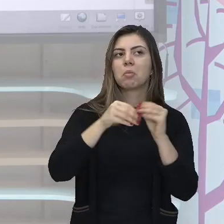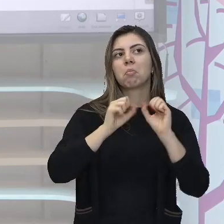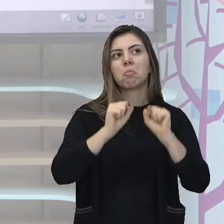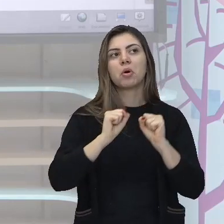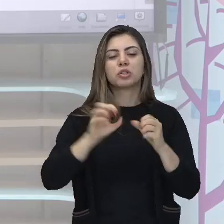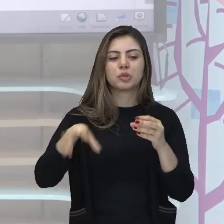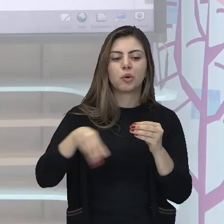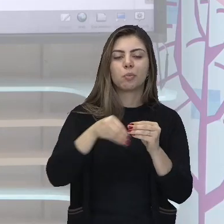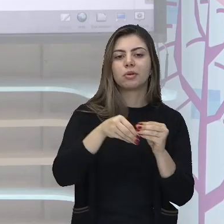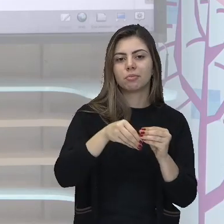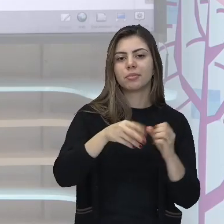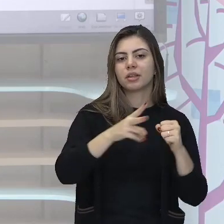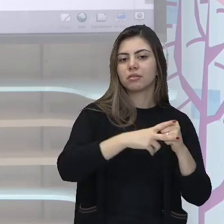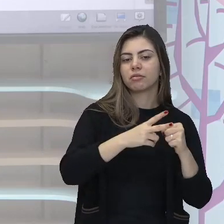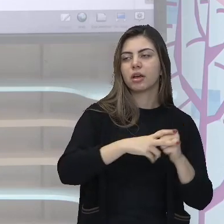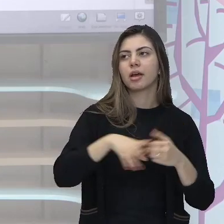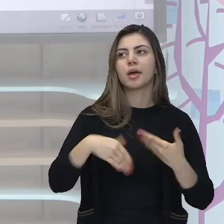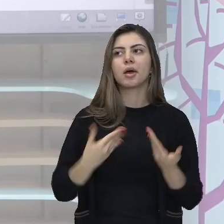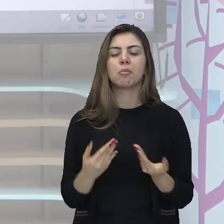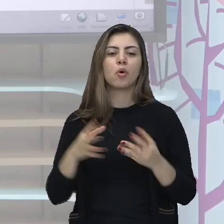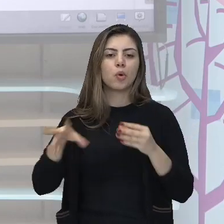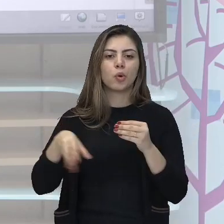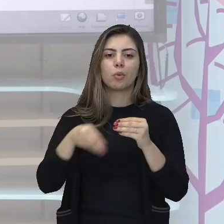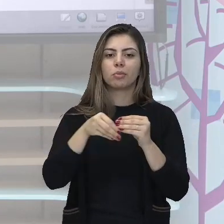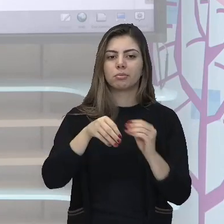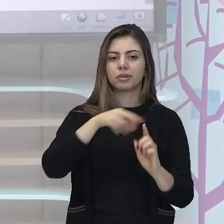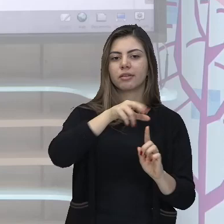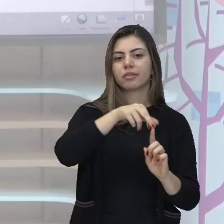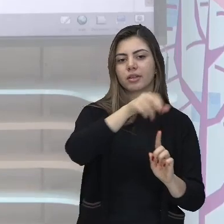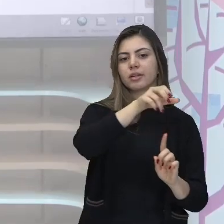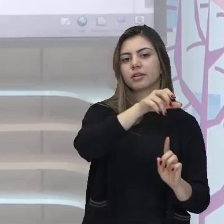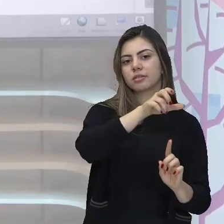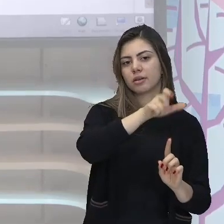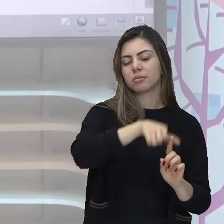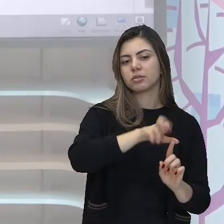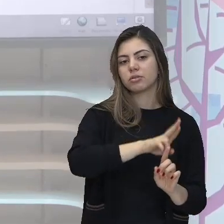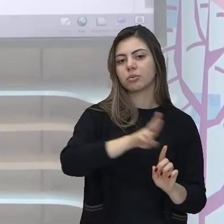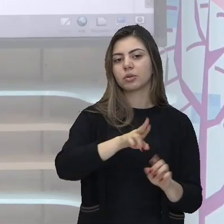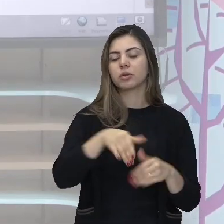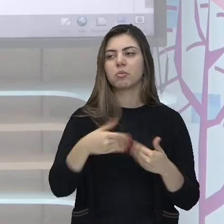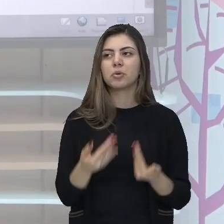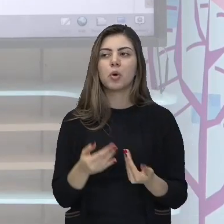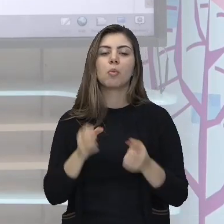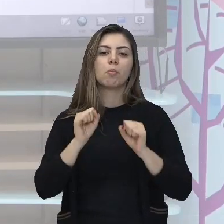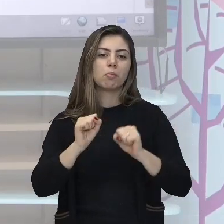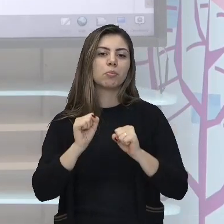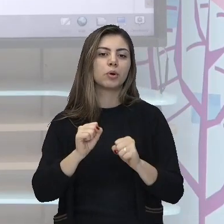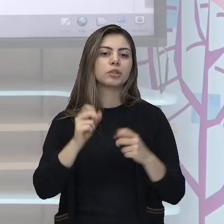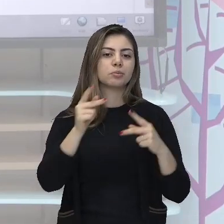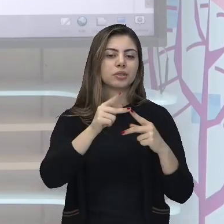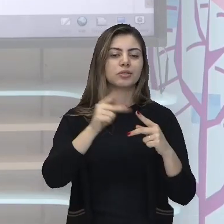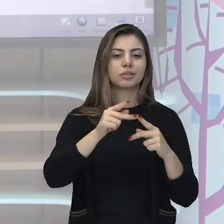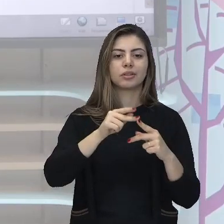o complemento do nome, também pode ser um predicativo do sujeito, o nosso